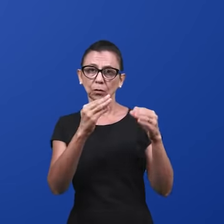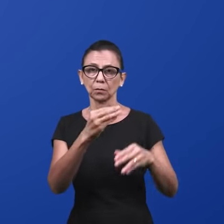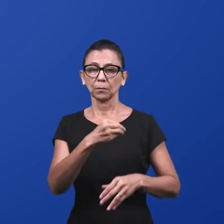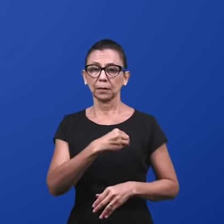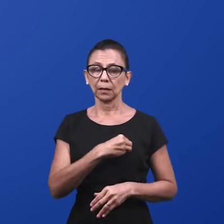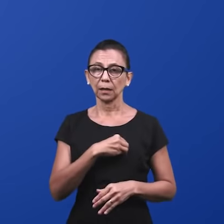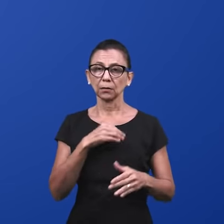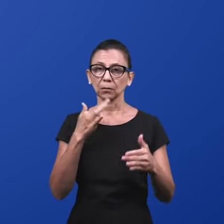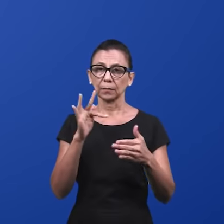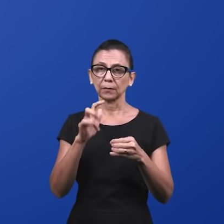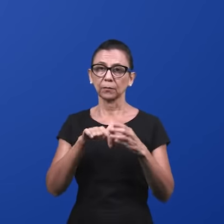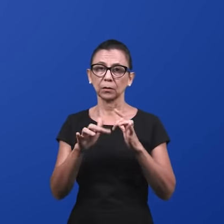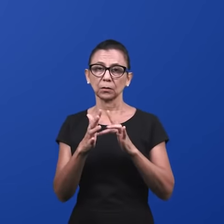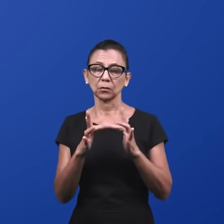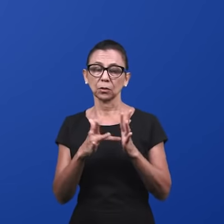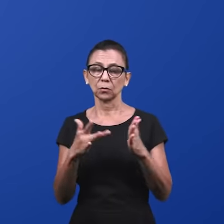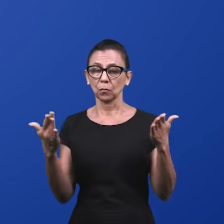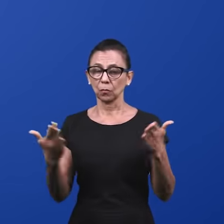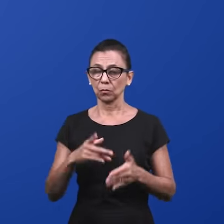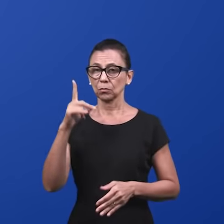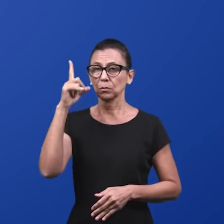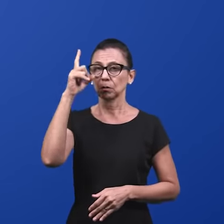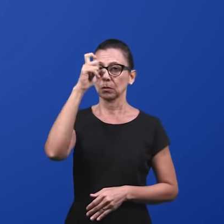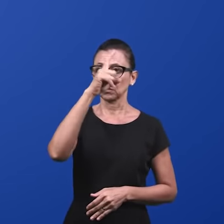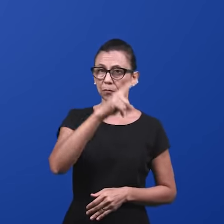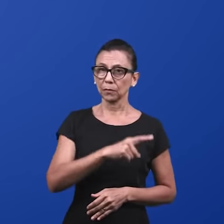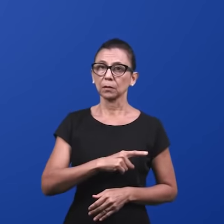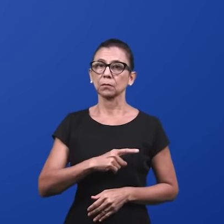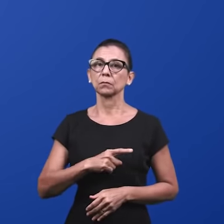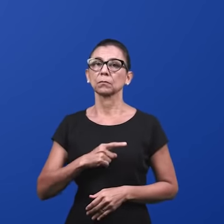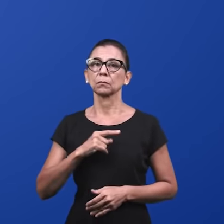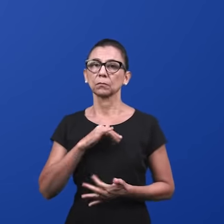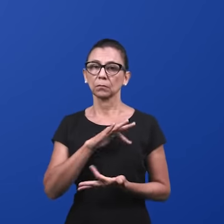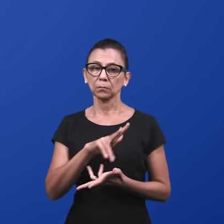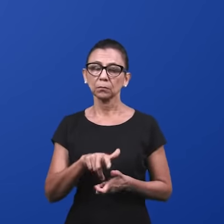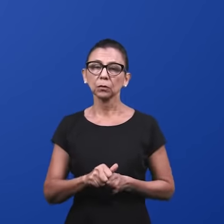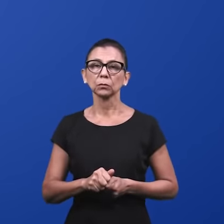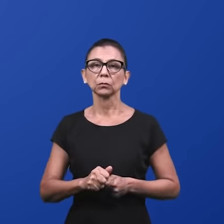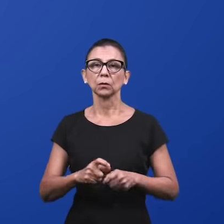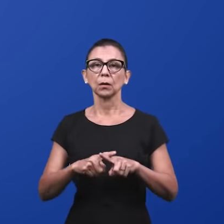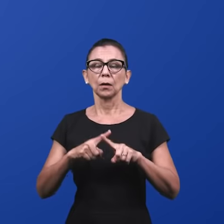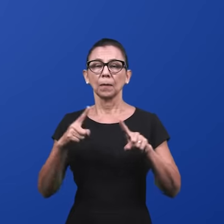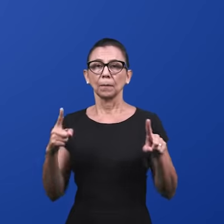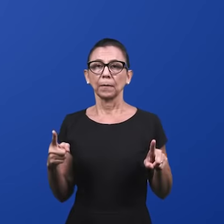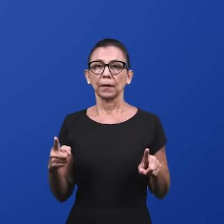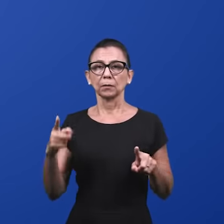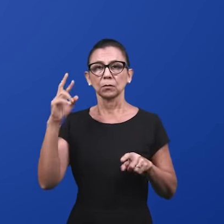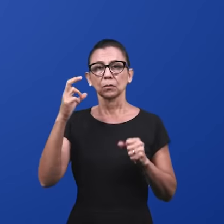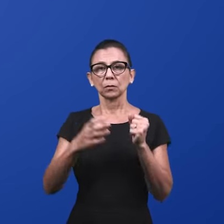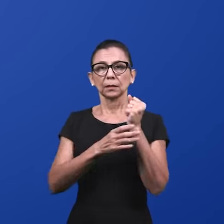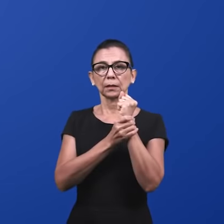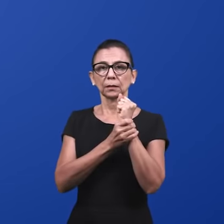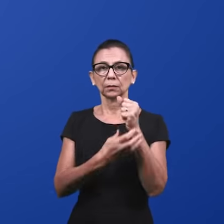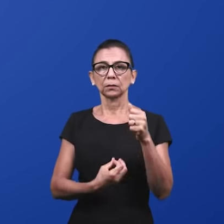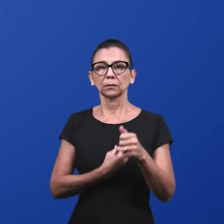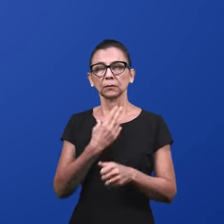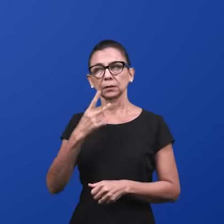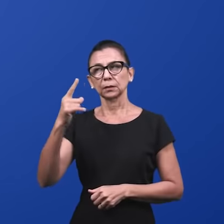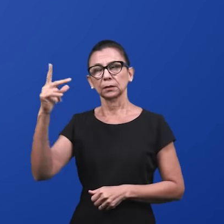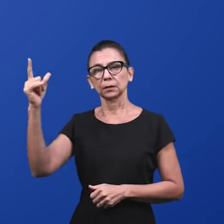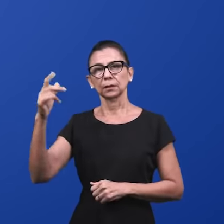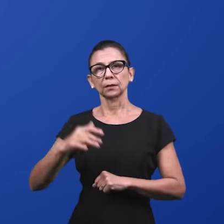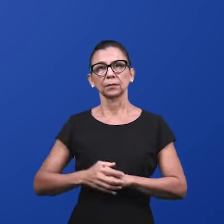Jesus nos garante chegar na outra margem. E essa margem é a vida, é a eternidade.